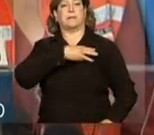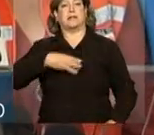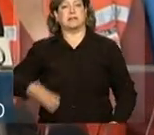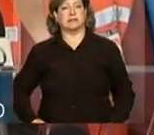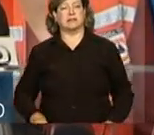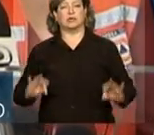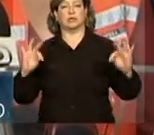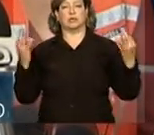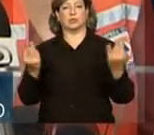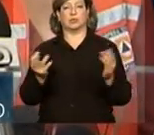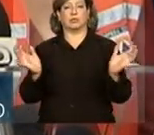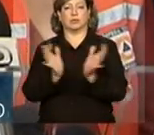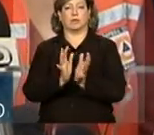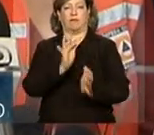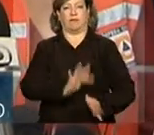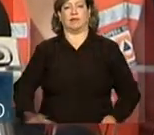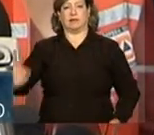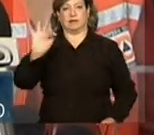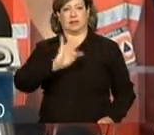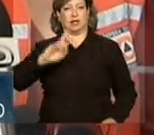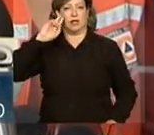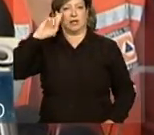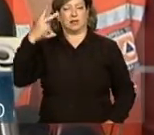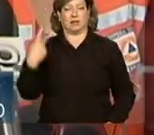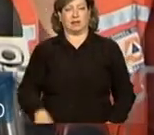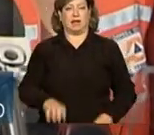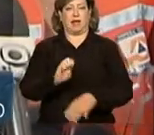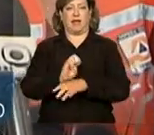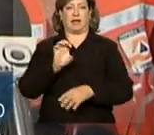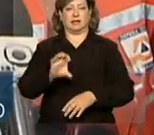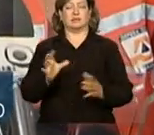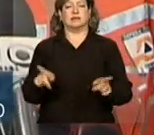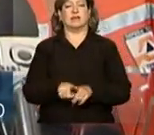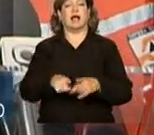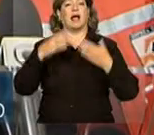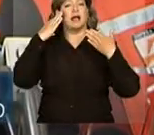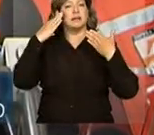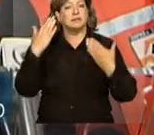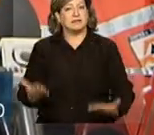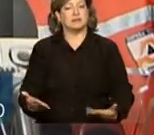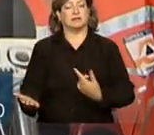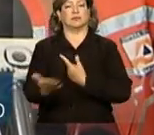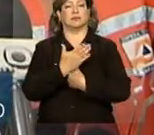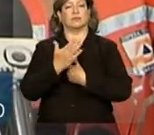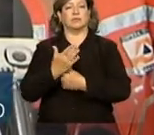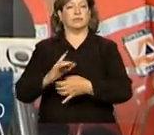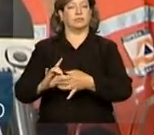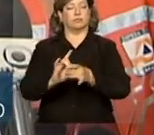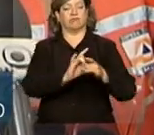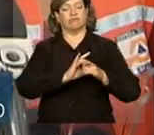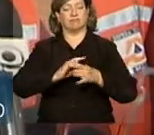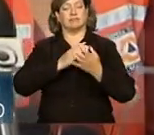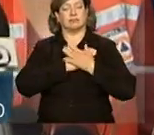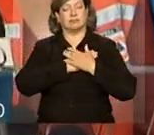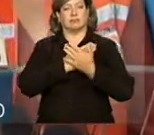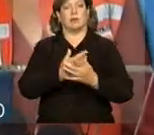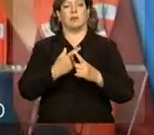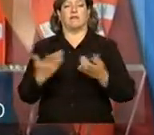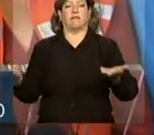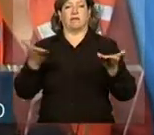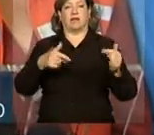toda a bancada federal, liderança aqui do estado. Agradecer a solidariedade que traz hoje a presidente